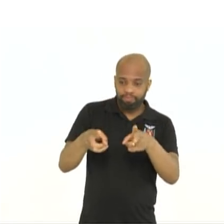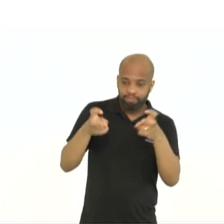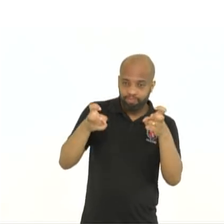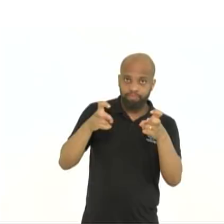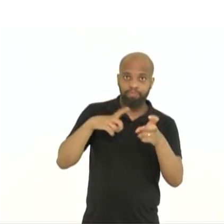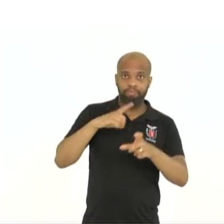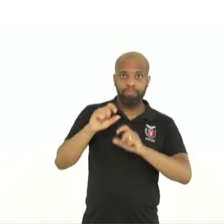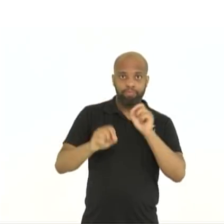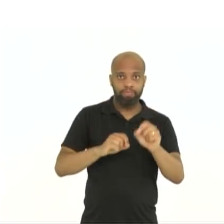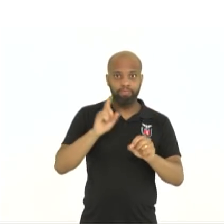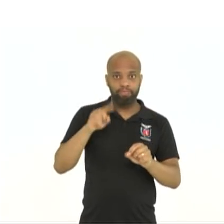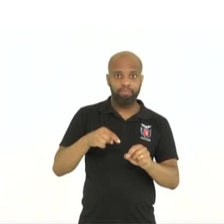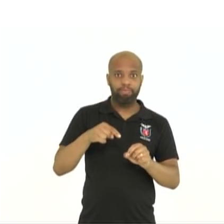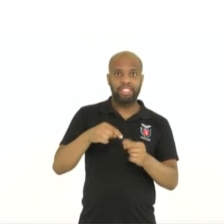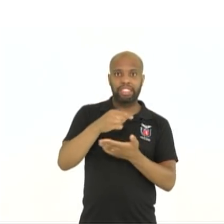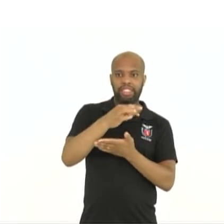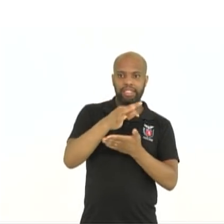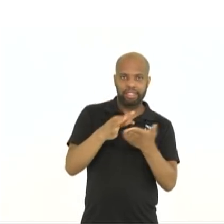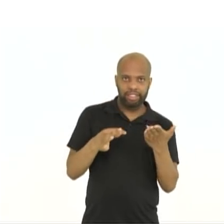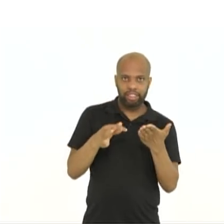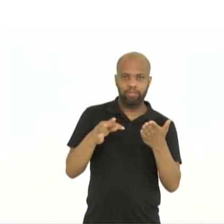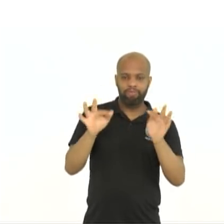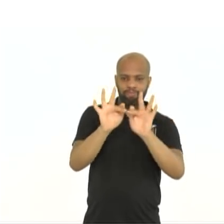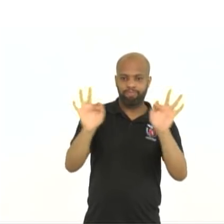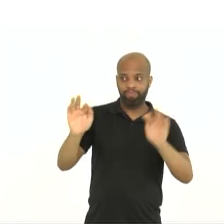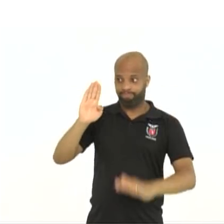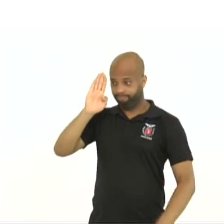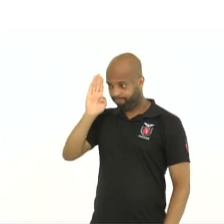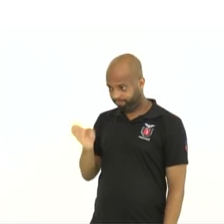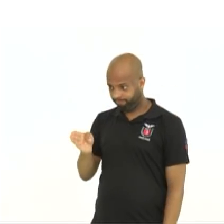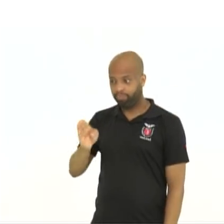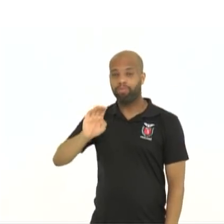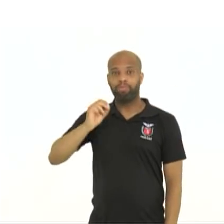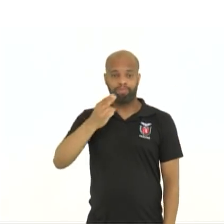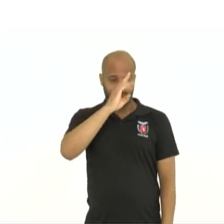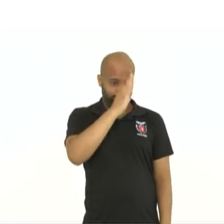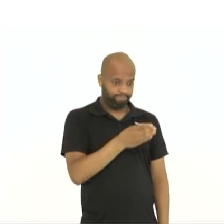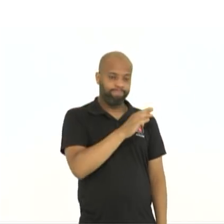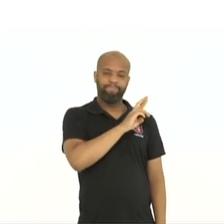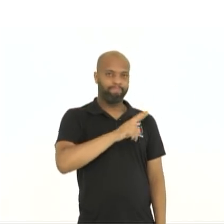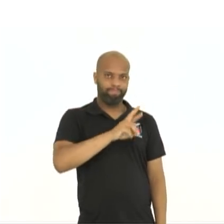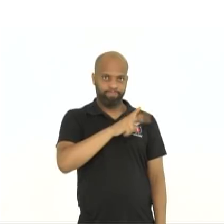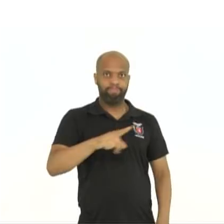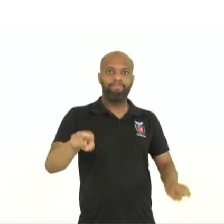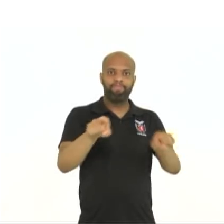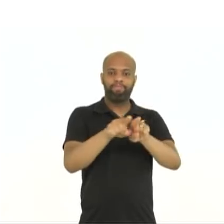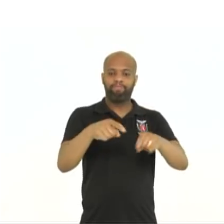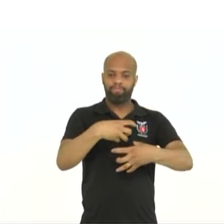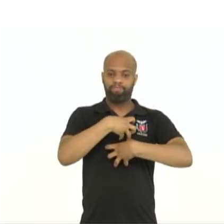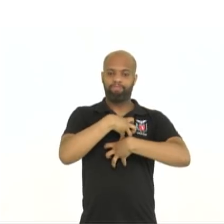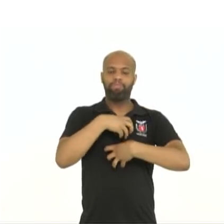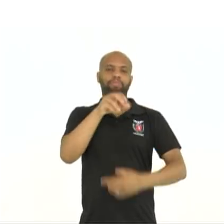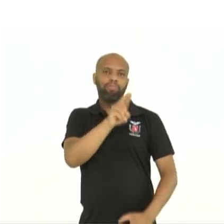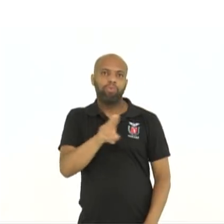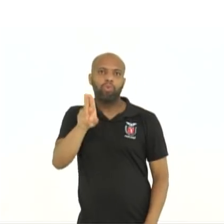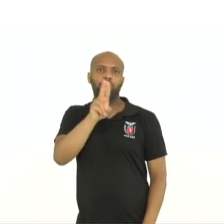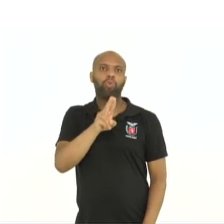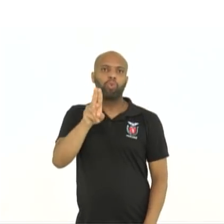discurso direto e indireto. Vamos identificar o efeito de sentido decorrente do uso